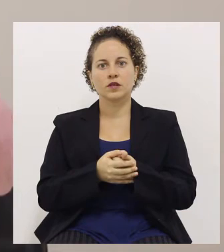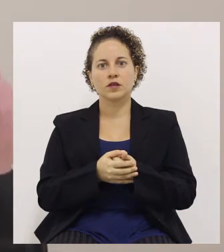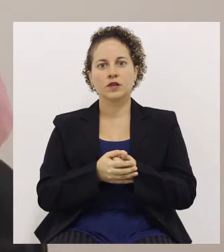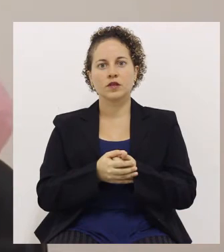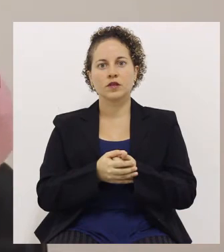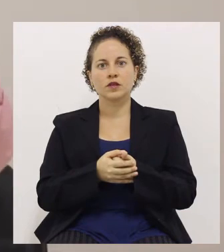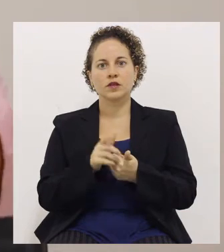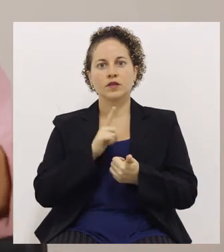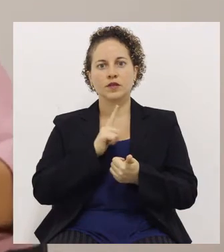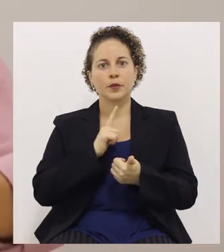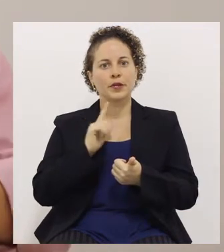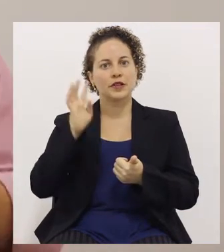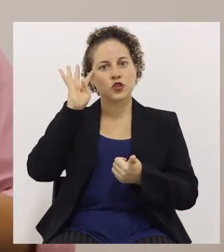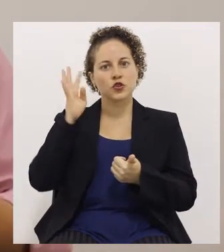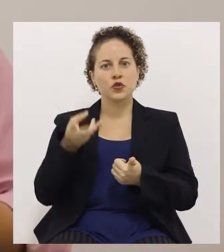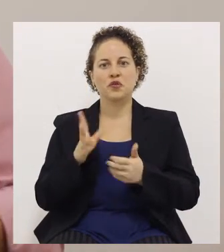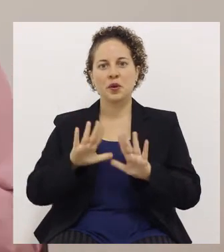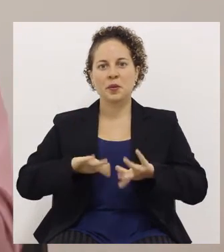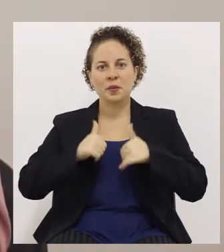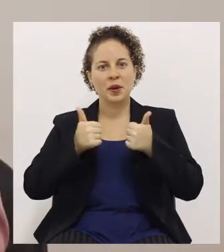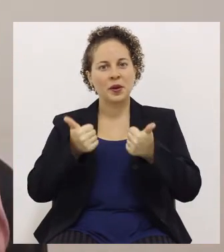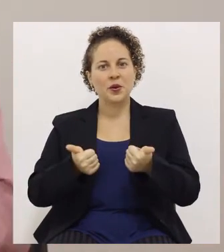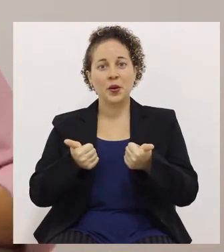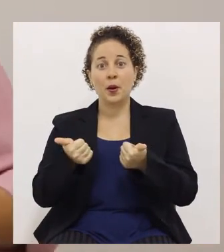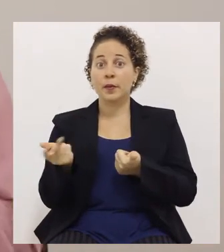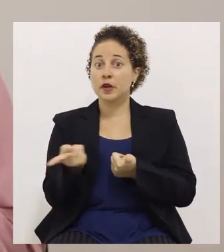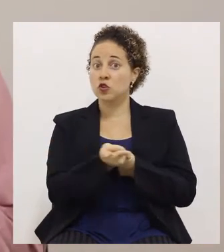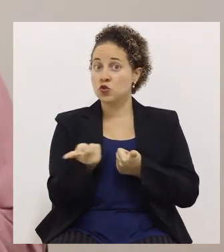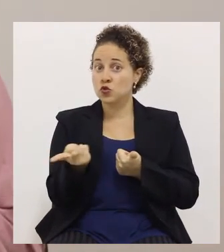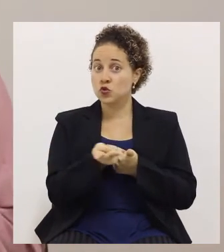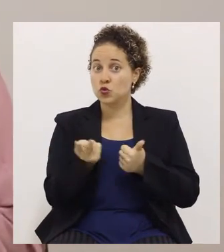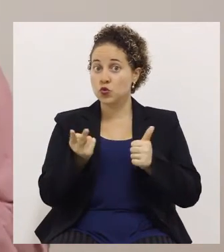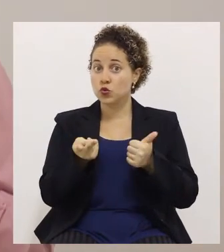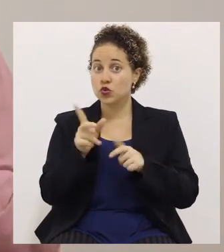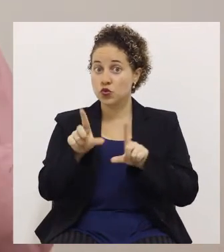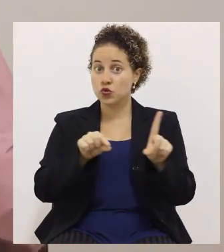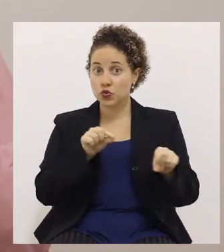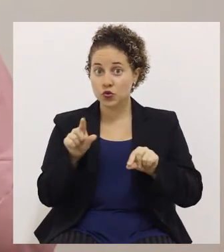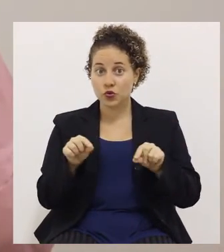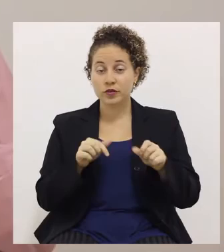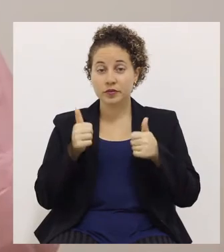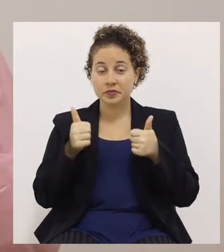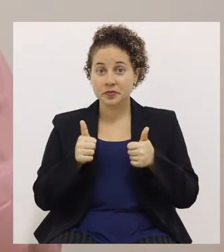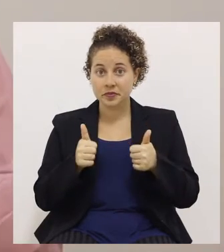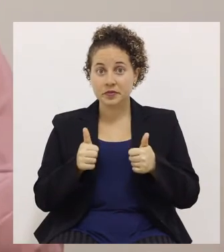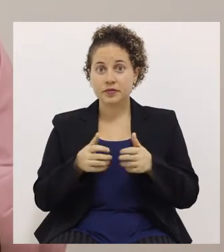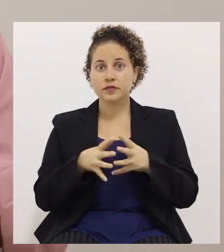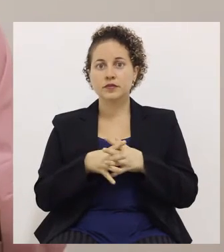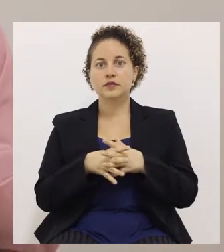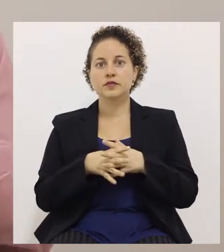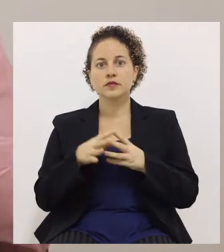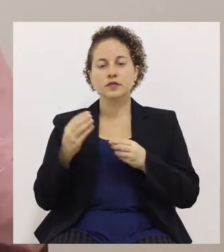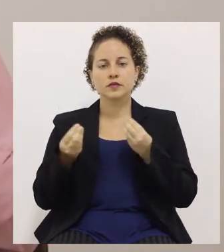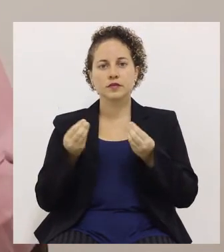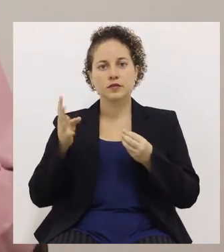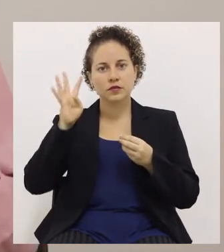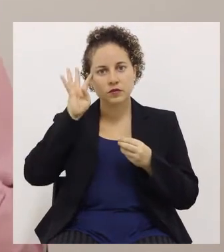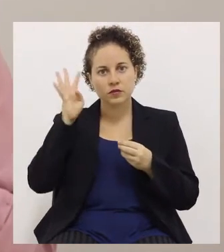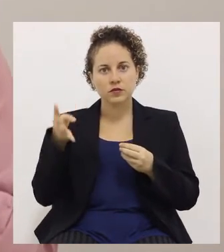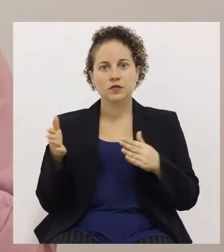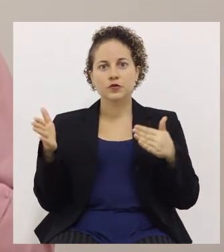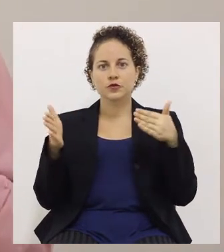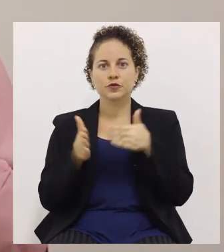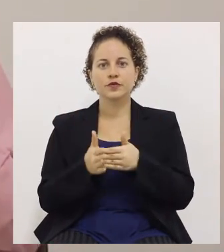é a alternativa melhor, mais favorável para as duas partes. A solução integrativa de problemas vai dar